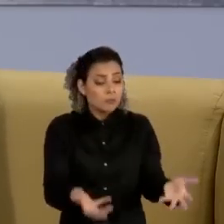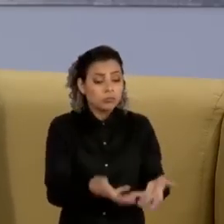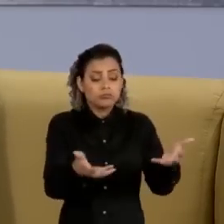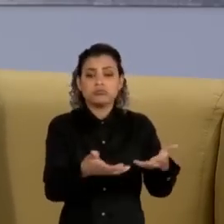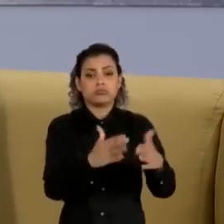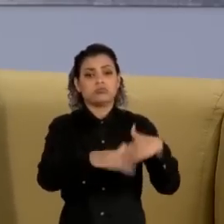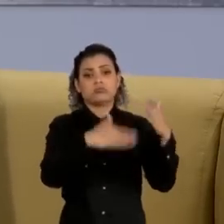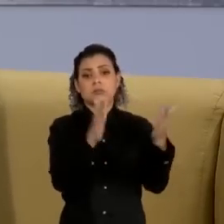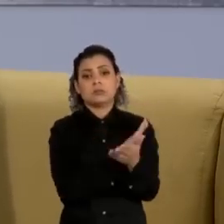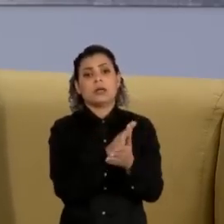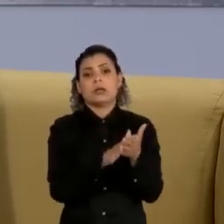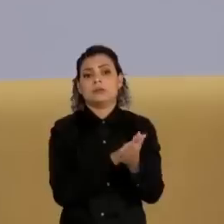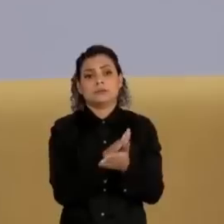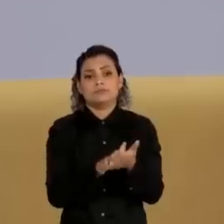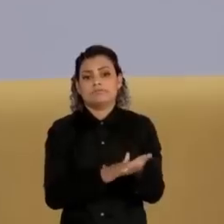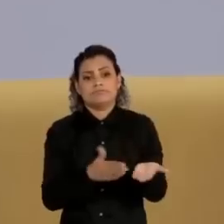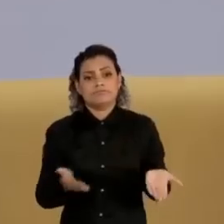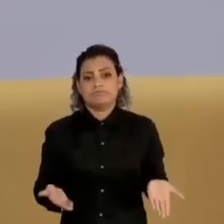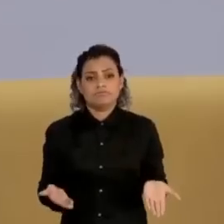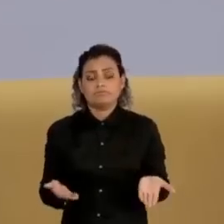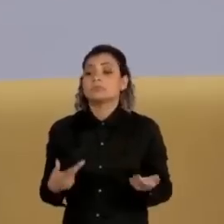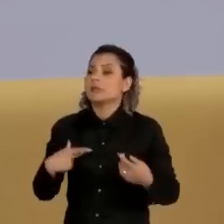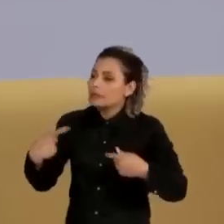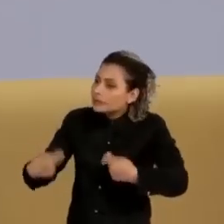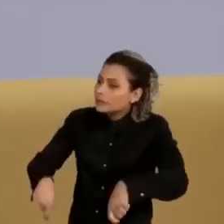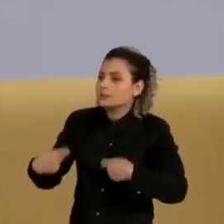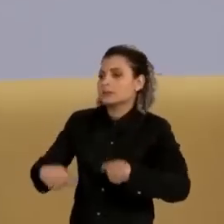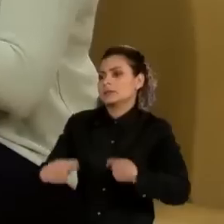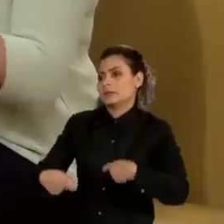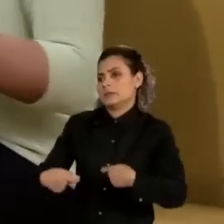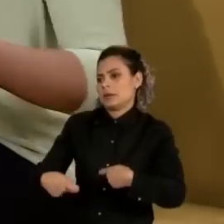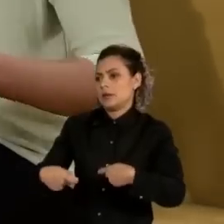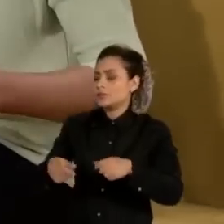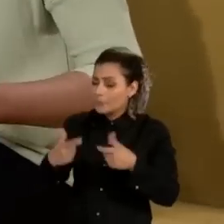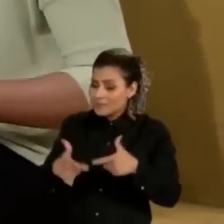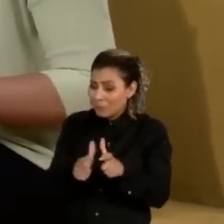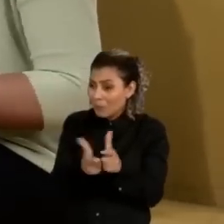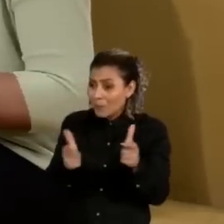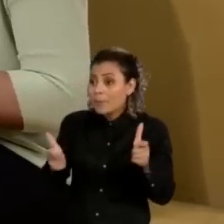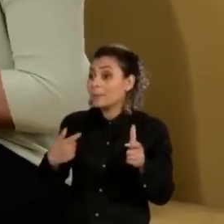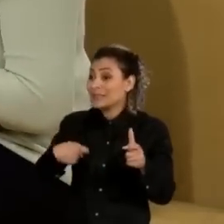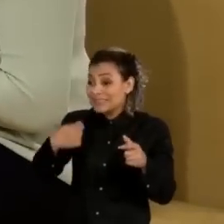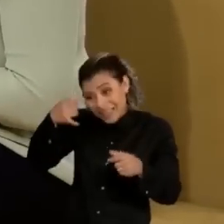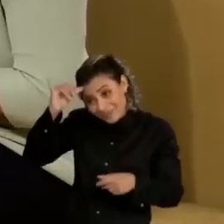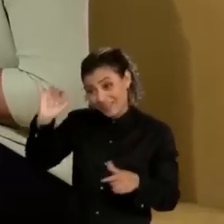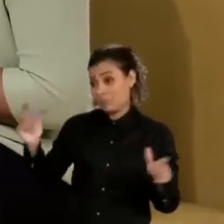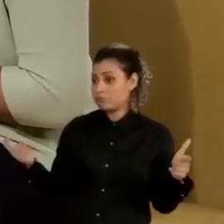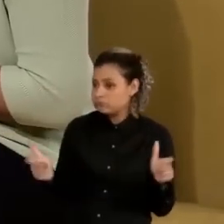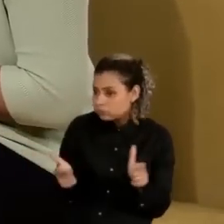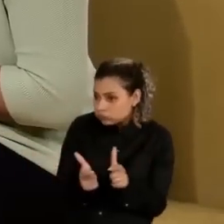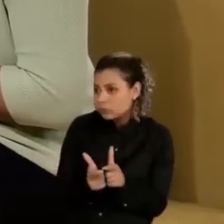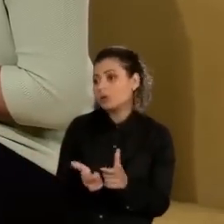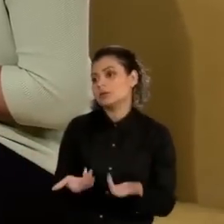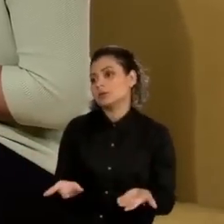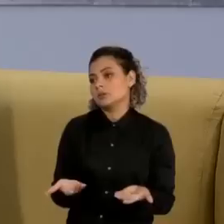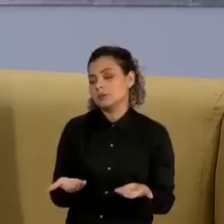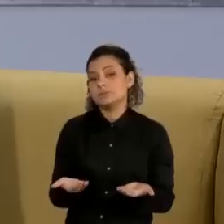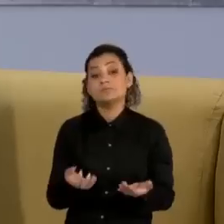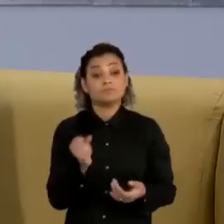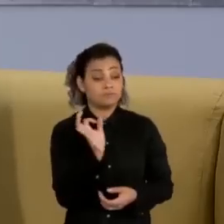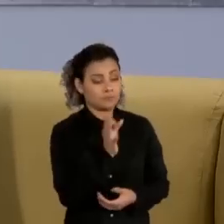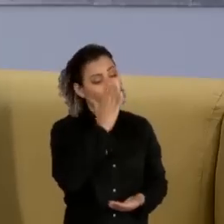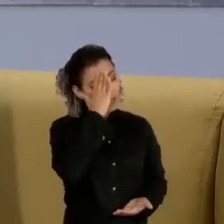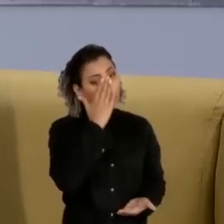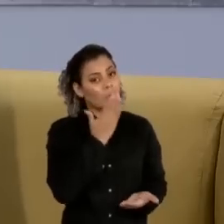a respeito disso. Isso mostra a necessidade, além da avaliação da expansão desse programa? Eu